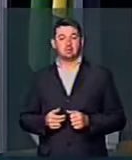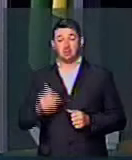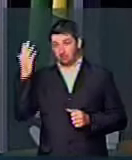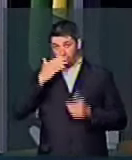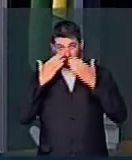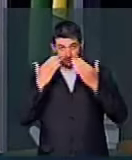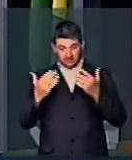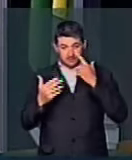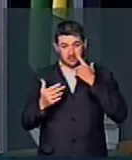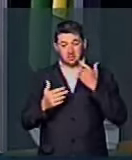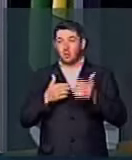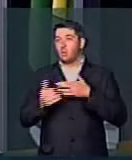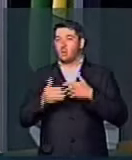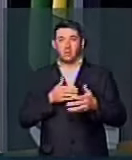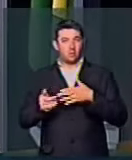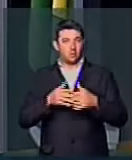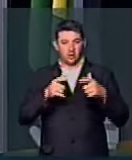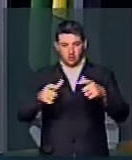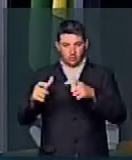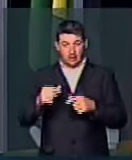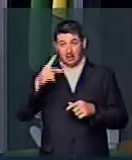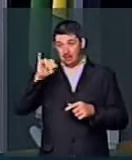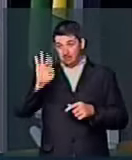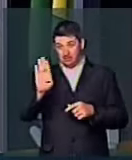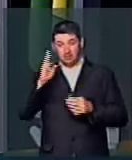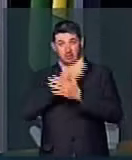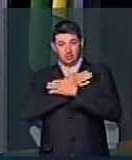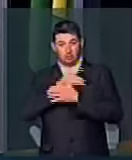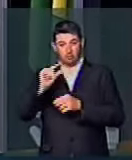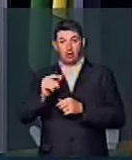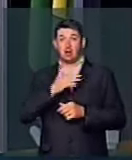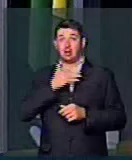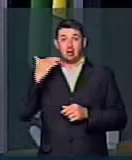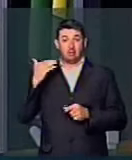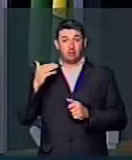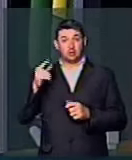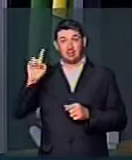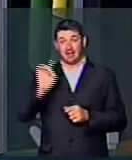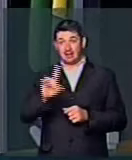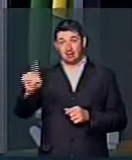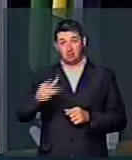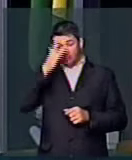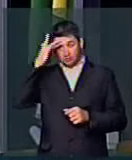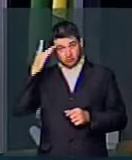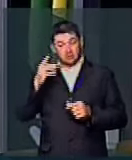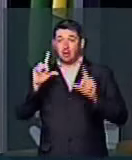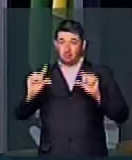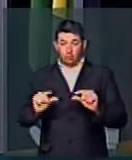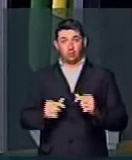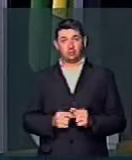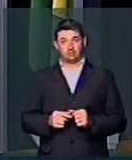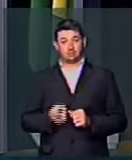que eu apresento é o seguinte: em qualquer local onde o desemprego é pequeno, o número de mortes por 1.000 habitantes também é pequeno. E